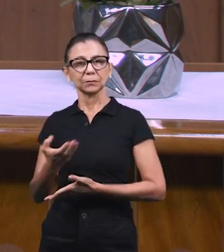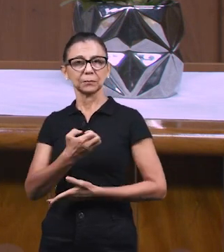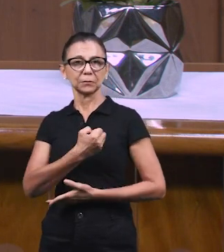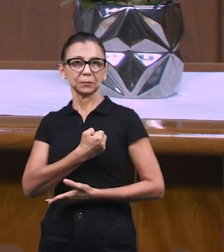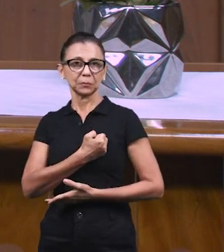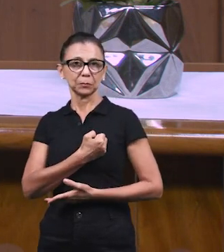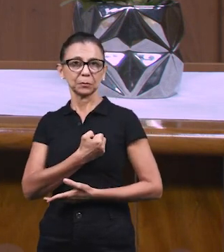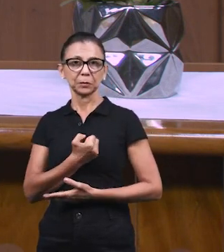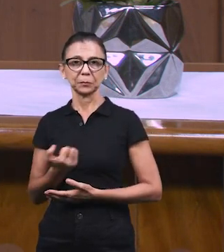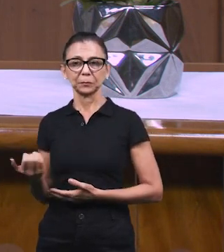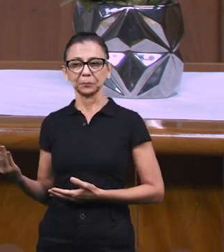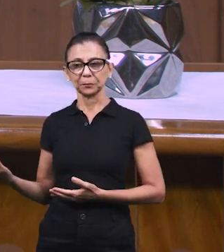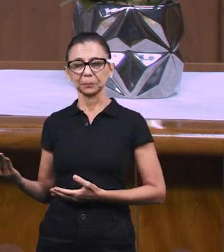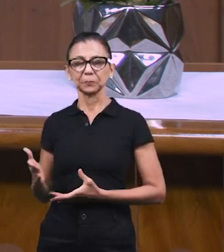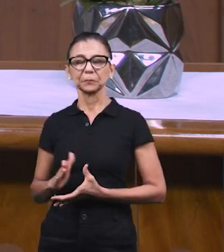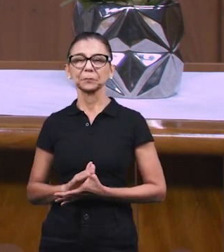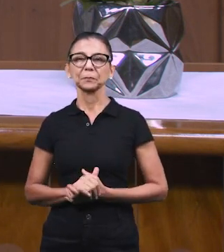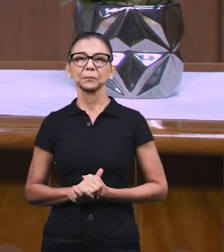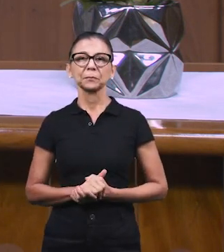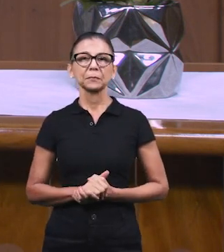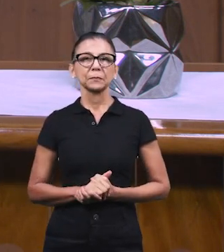do